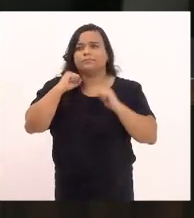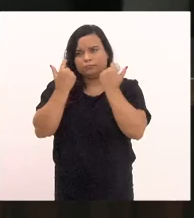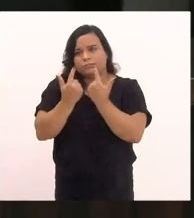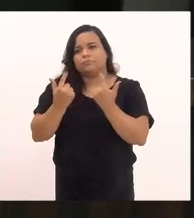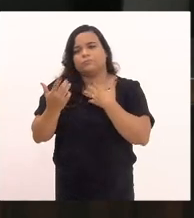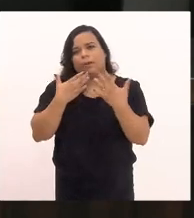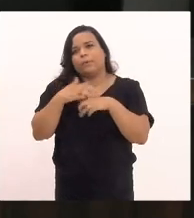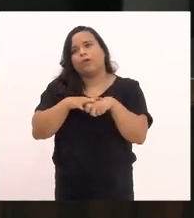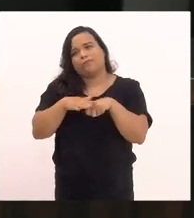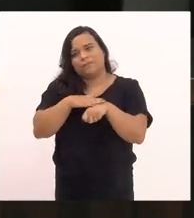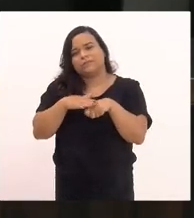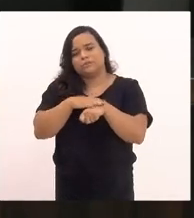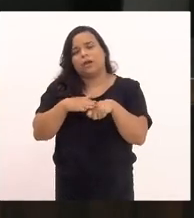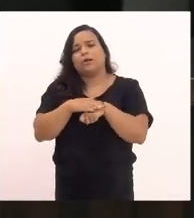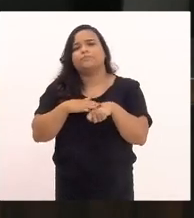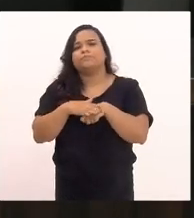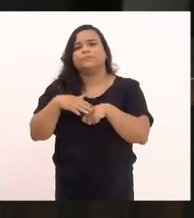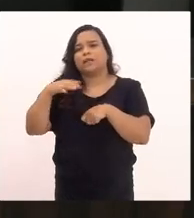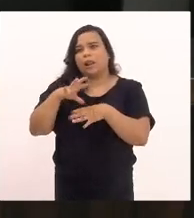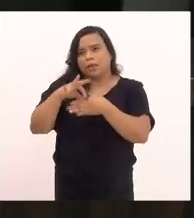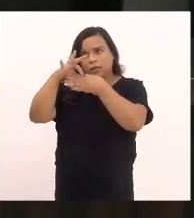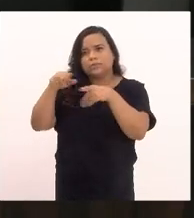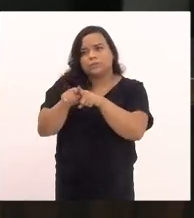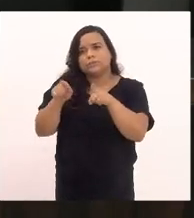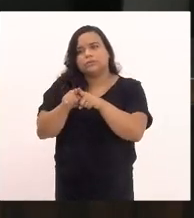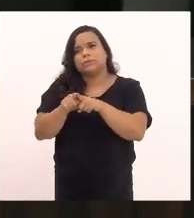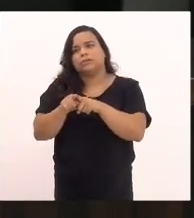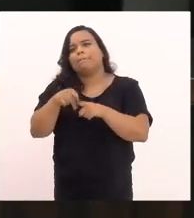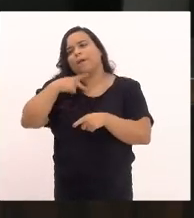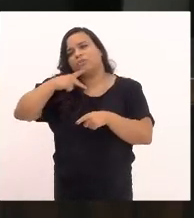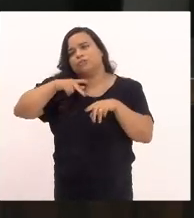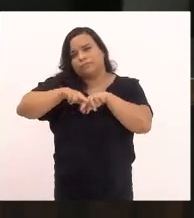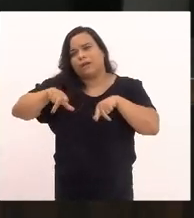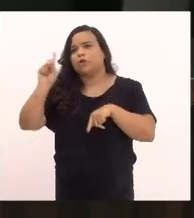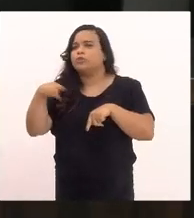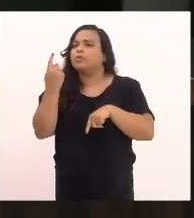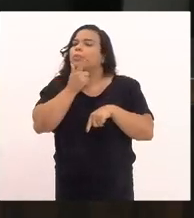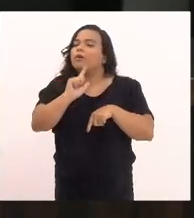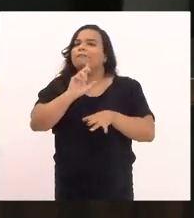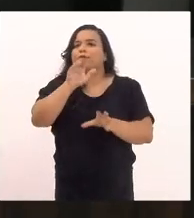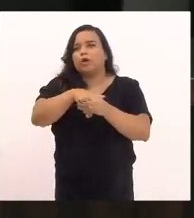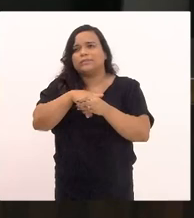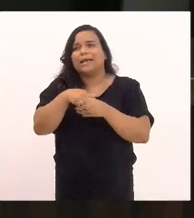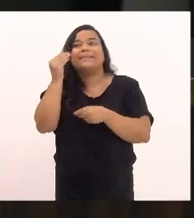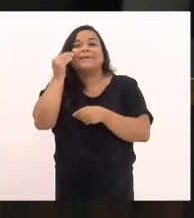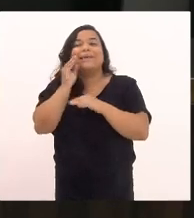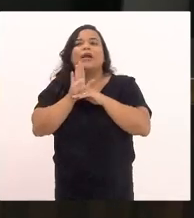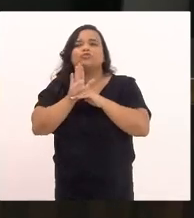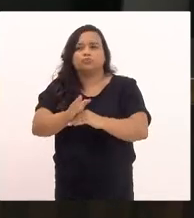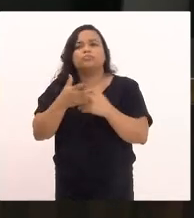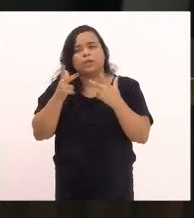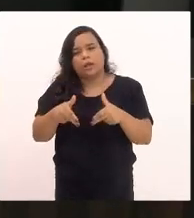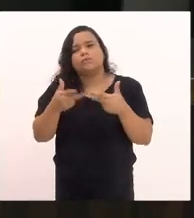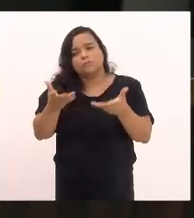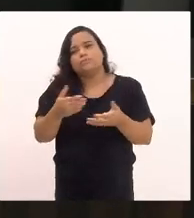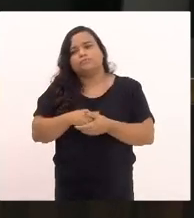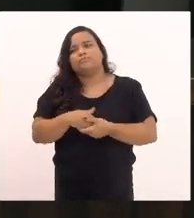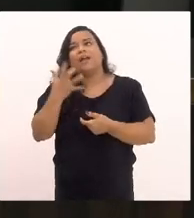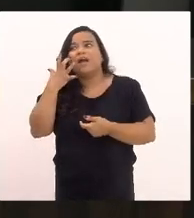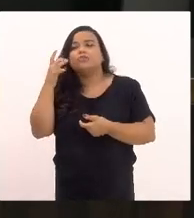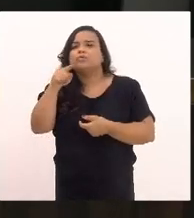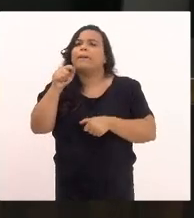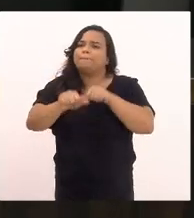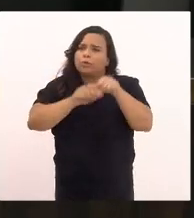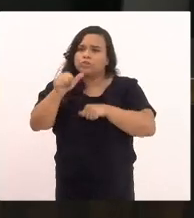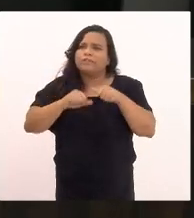partidos, para que a gente possamos votar e tentar ajudar dessa forma. Eu acho que nessa modificação